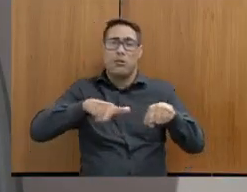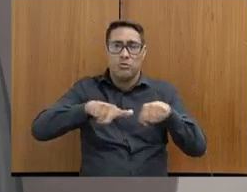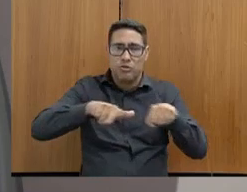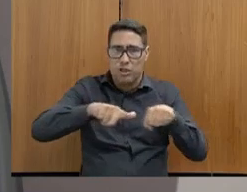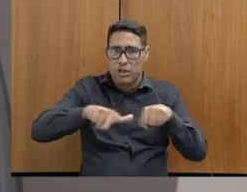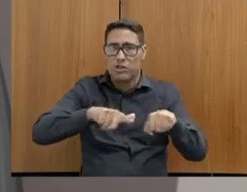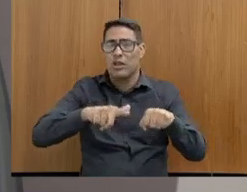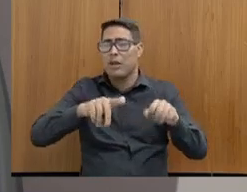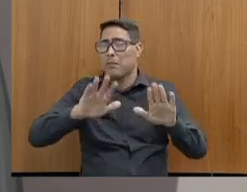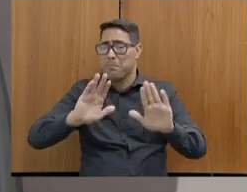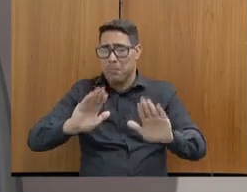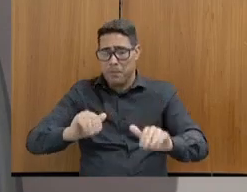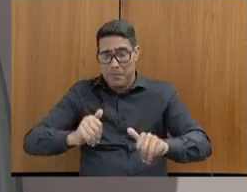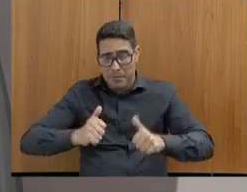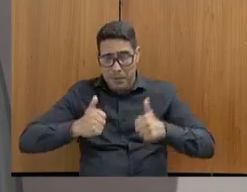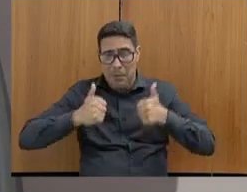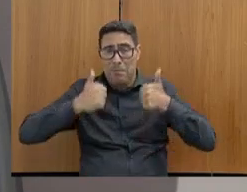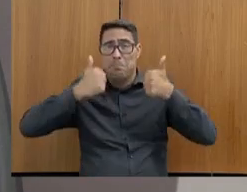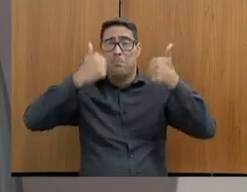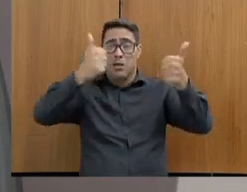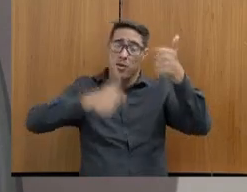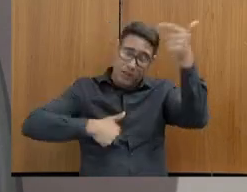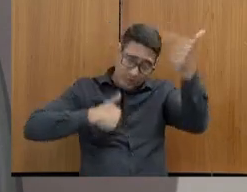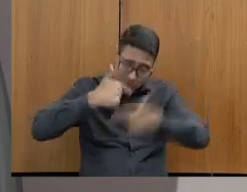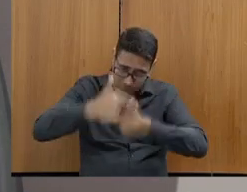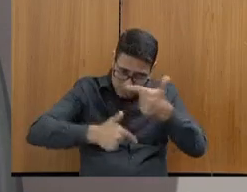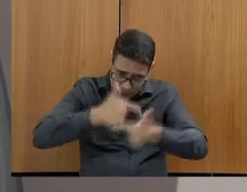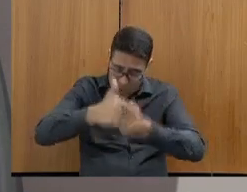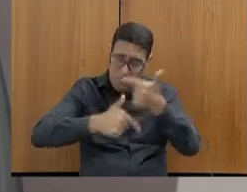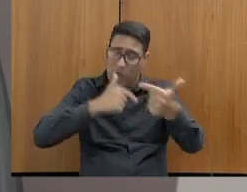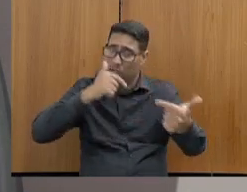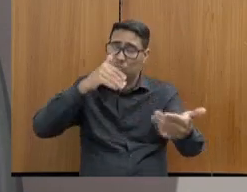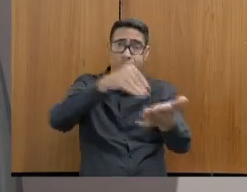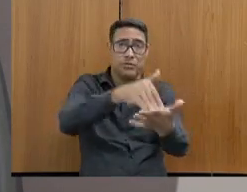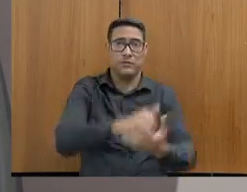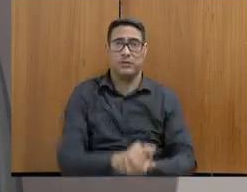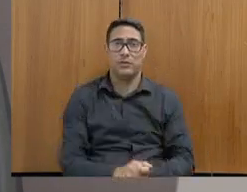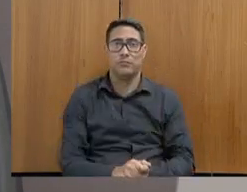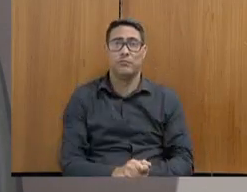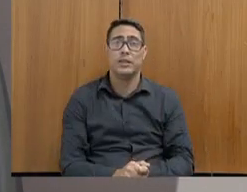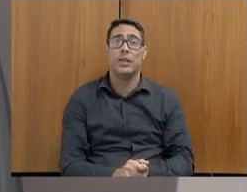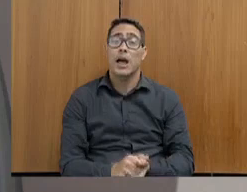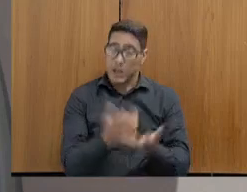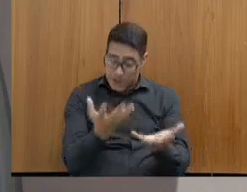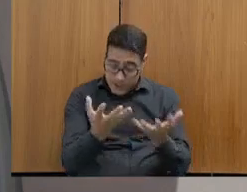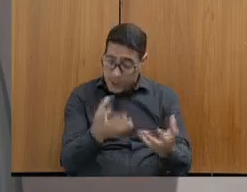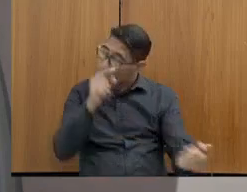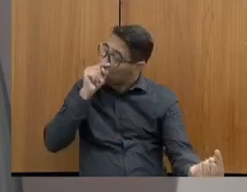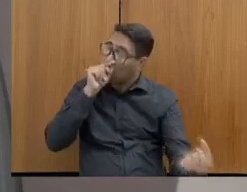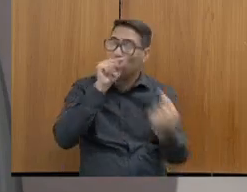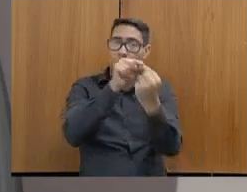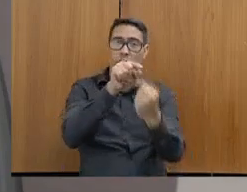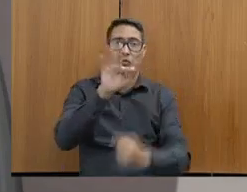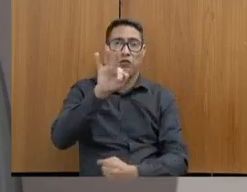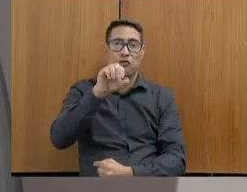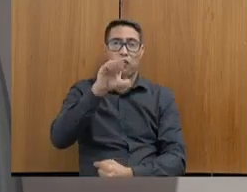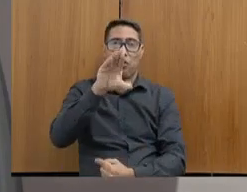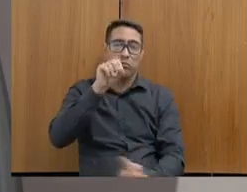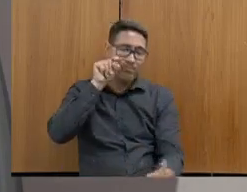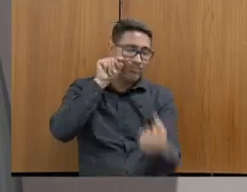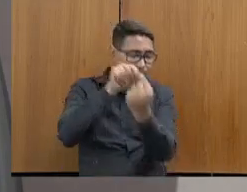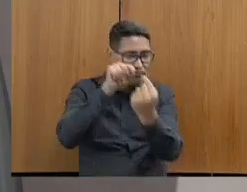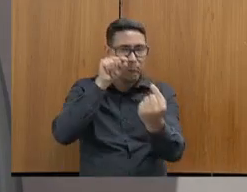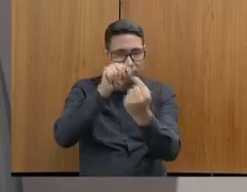o aprimoramento da nossa atividade finalística né que nós tenhamos foco sim né quantitativo mas sobretudo